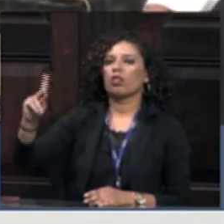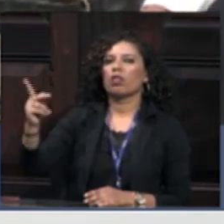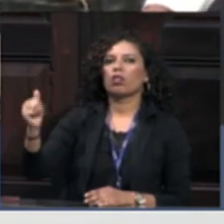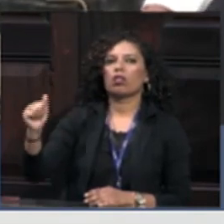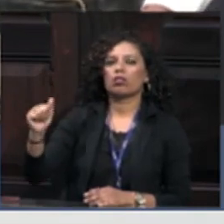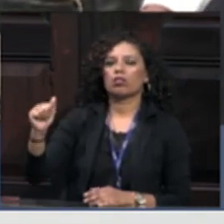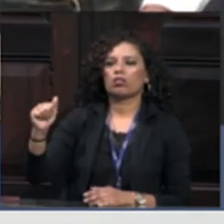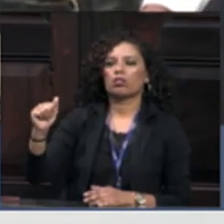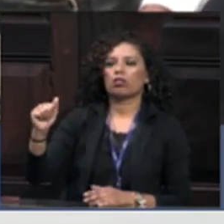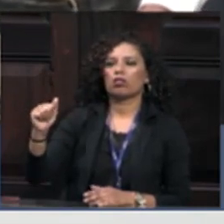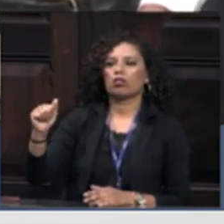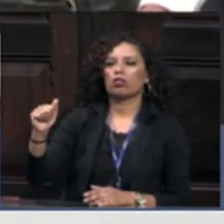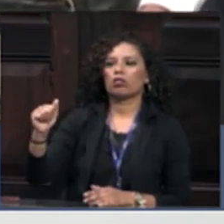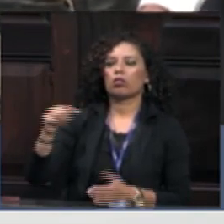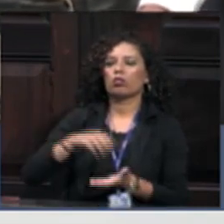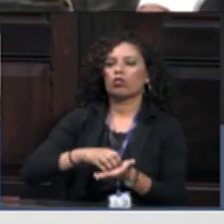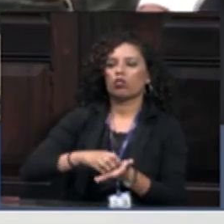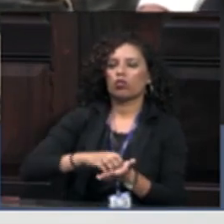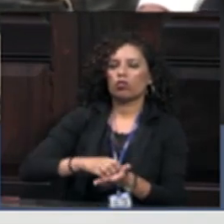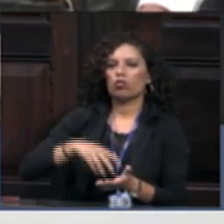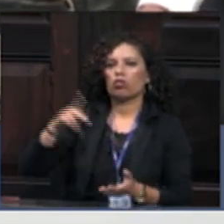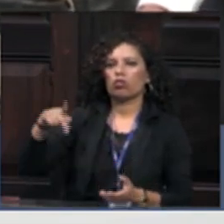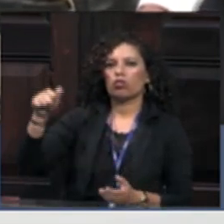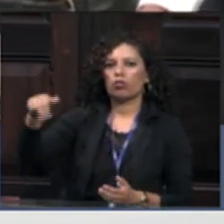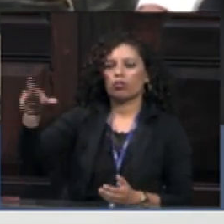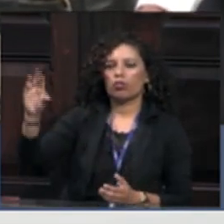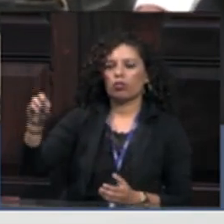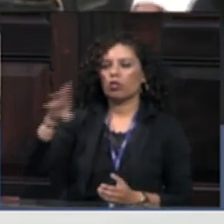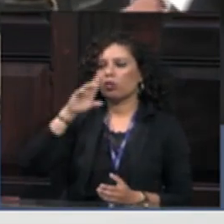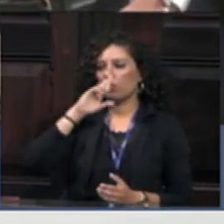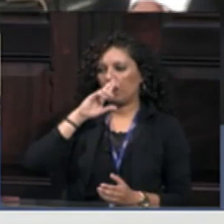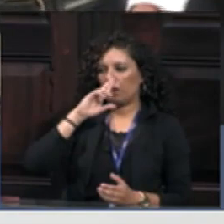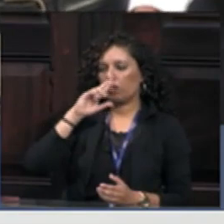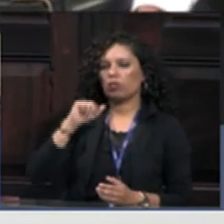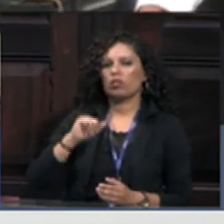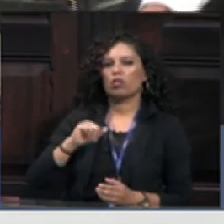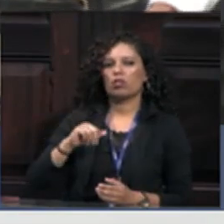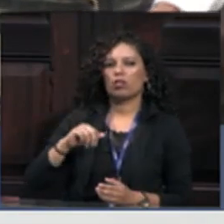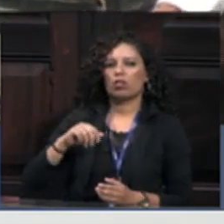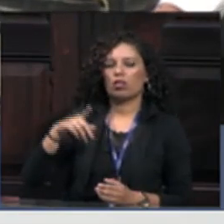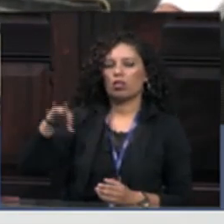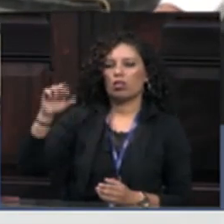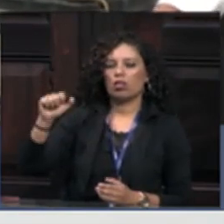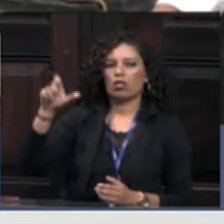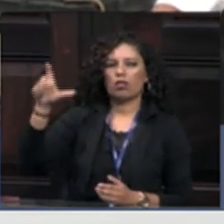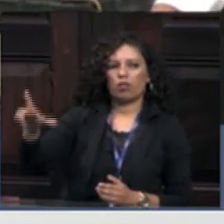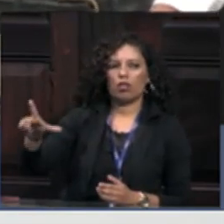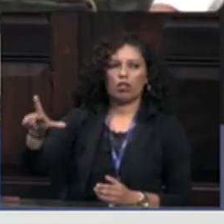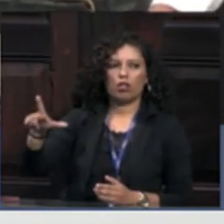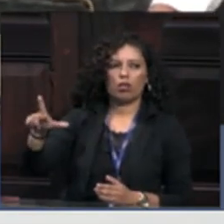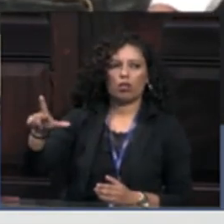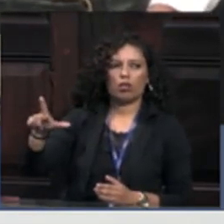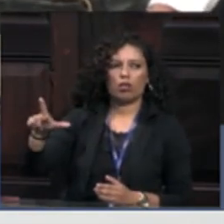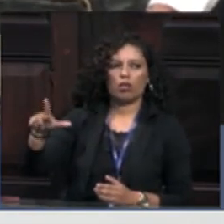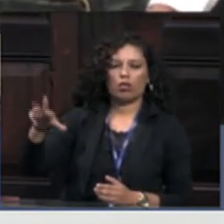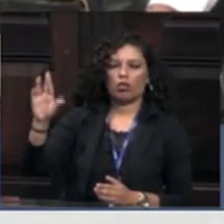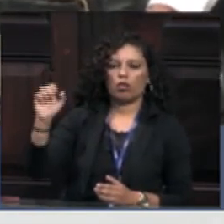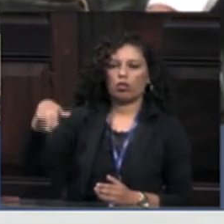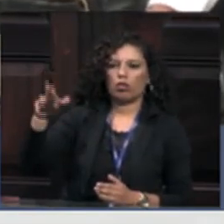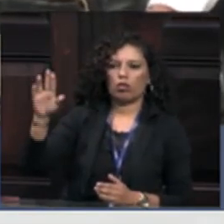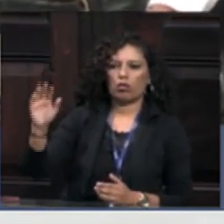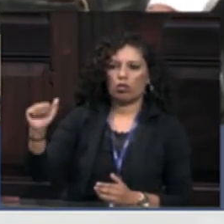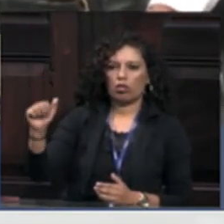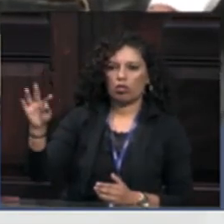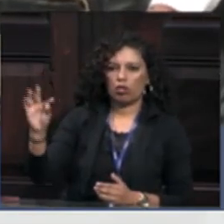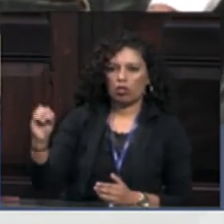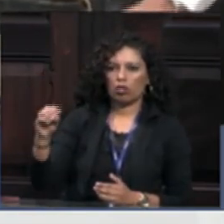deputado Nivaldo Mulim, deputado Paulo Ramos, deputado Pedro Augusto, deputado Rafael Pisciani, deputado Renato Cozzolino,